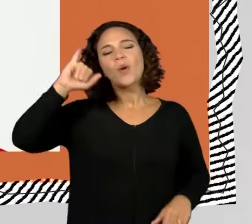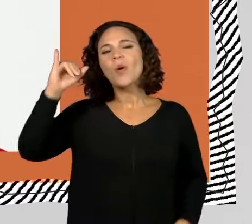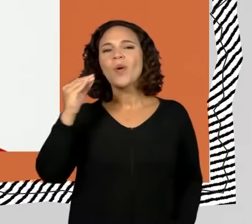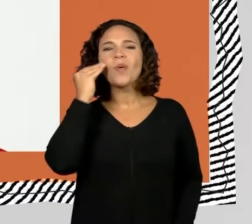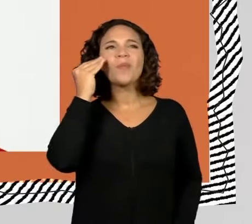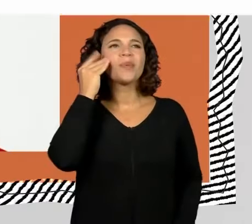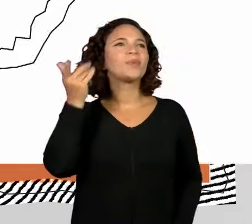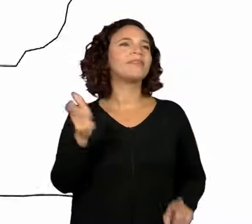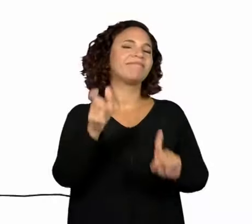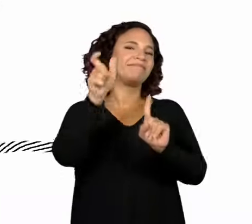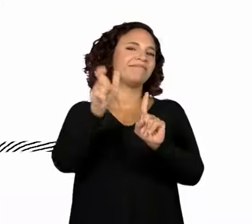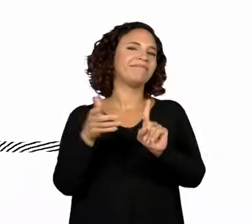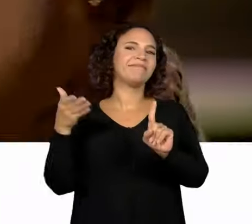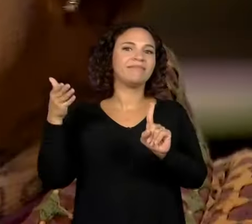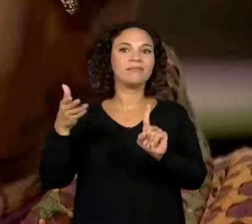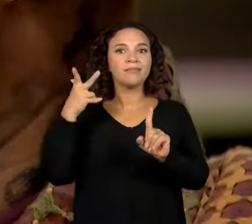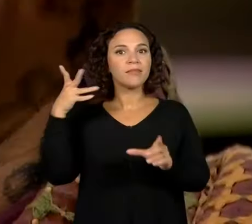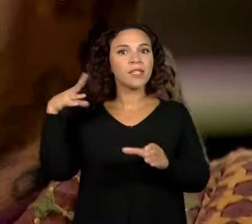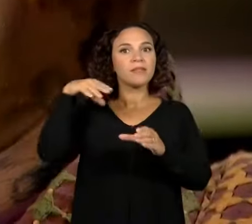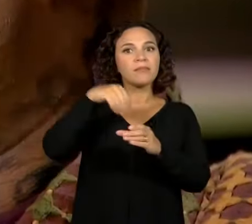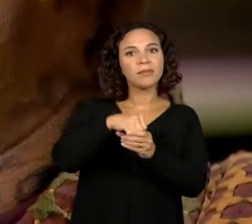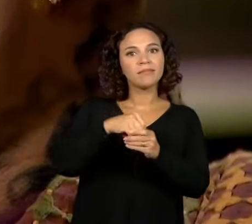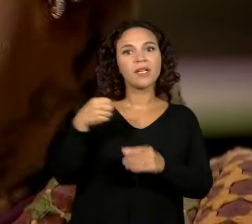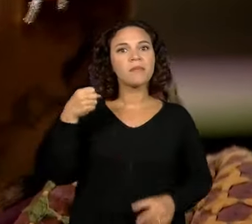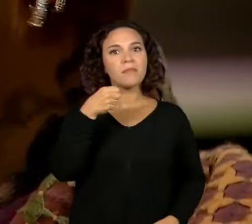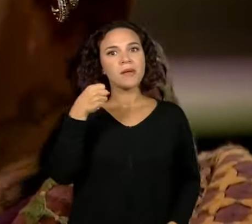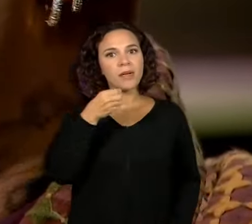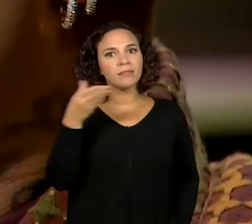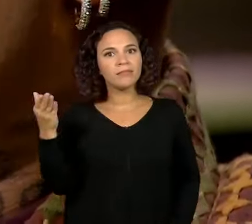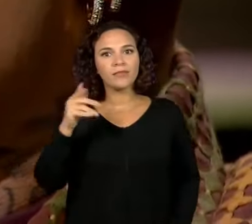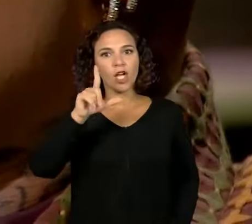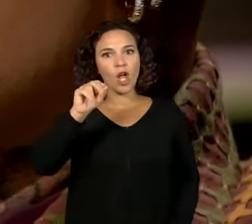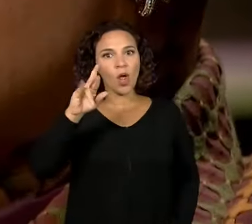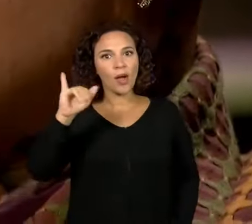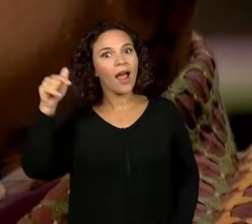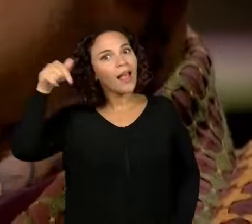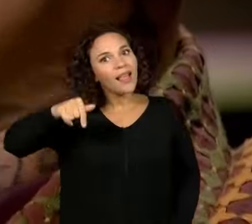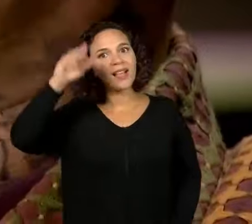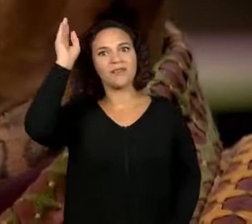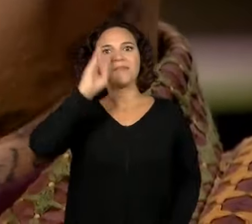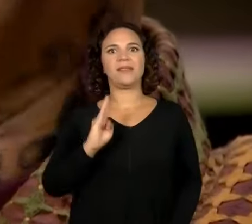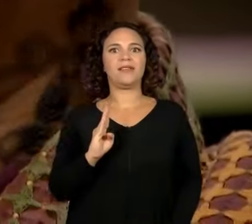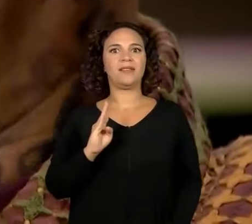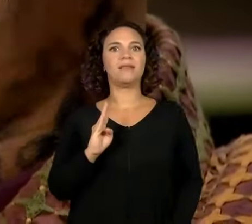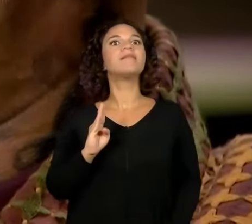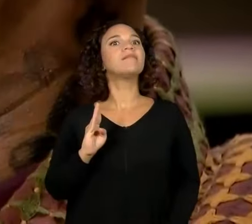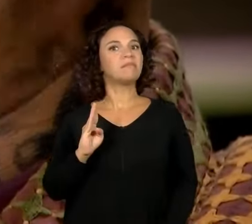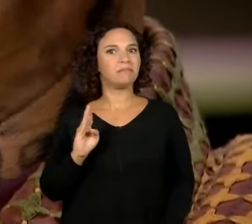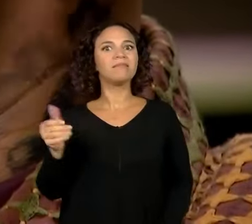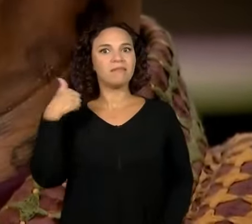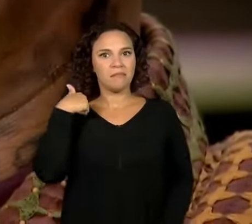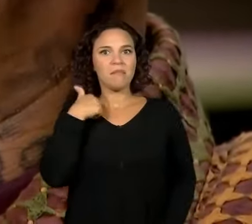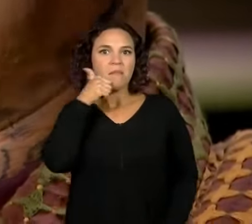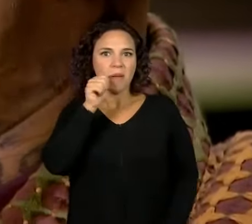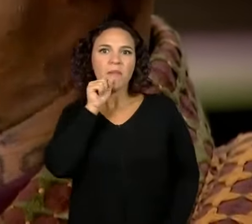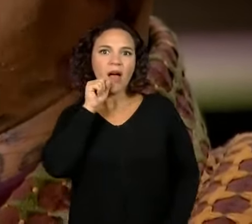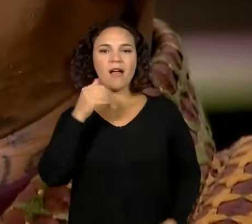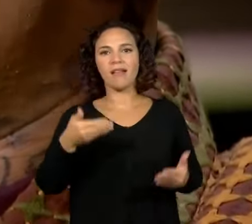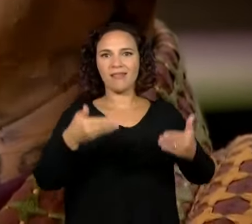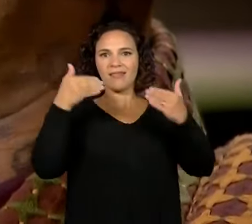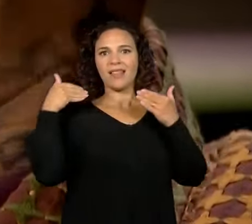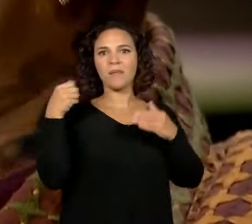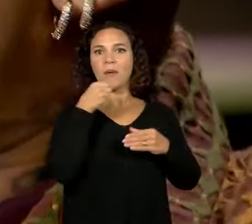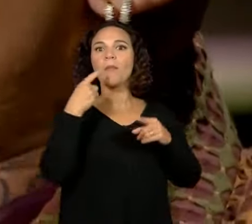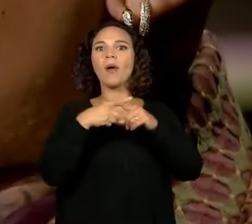ela de tá no time de backing vocals de uma torneia da glorria gainer aqui no Brasil caraca ela lá de ela e porque glória veio com poucas